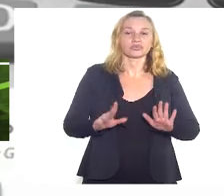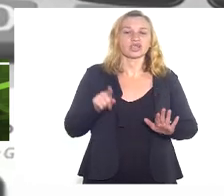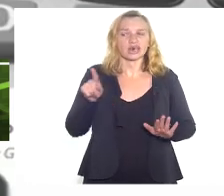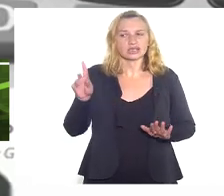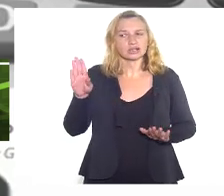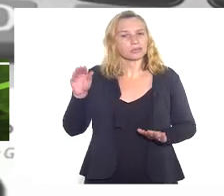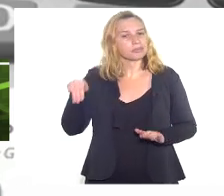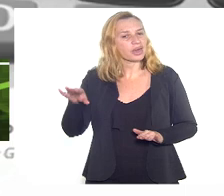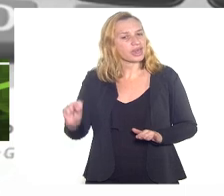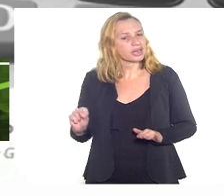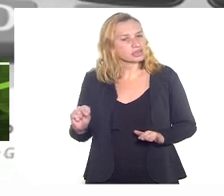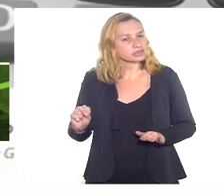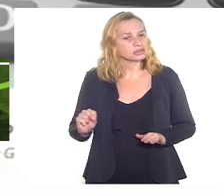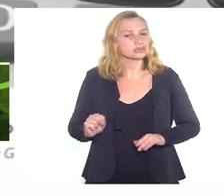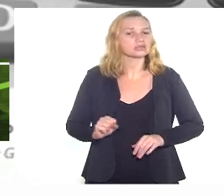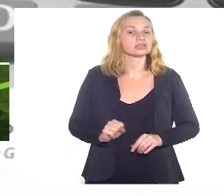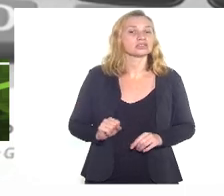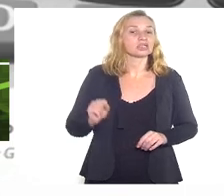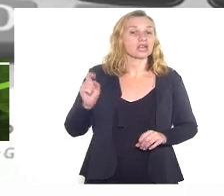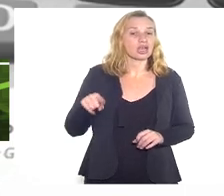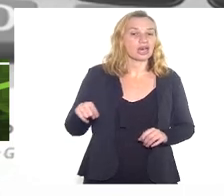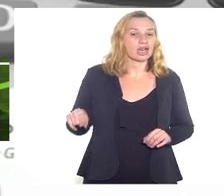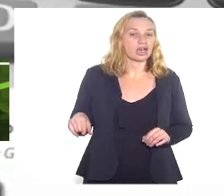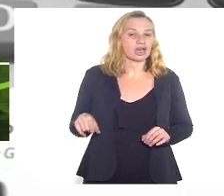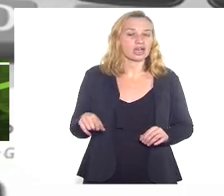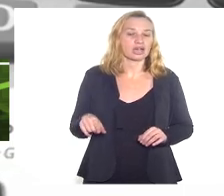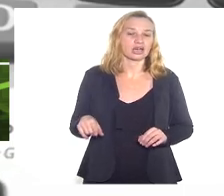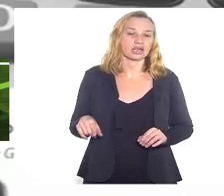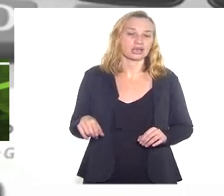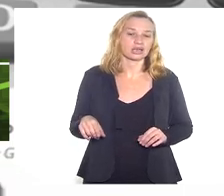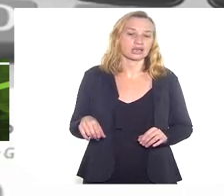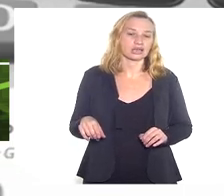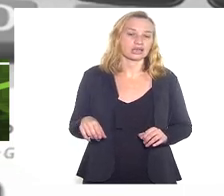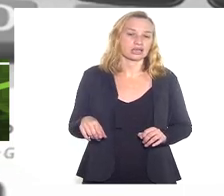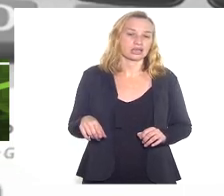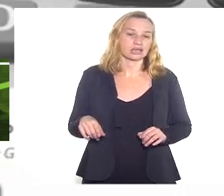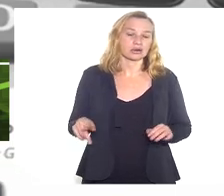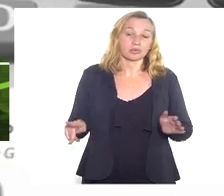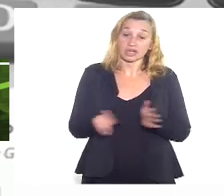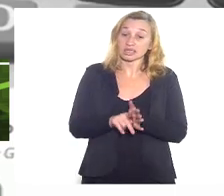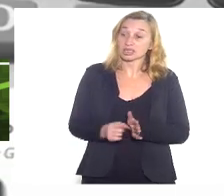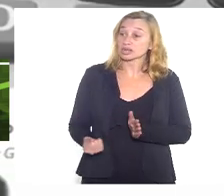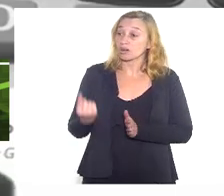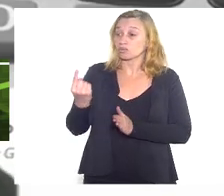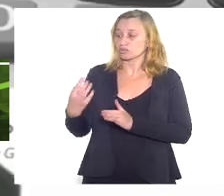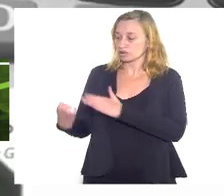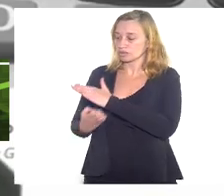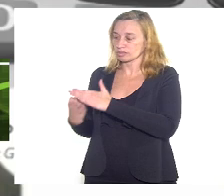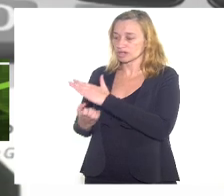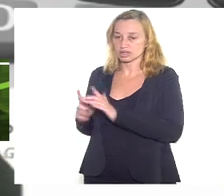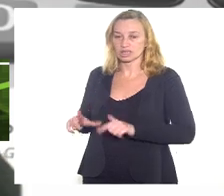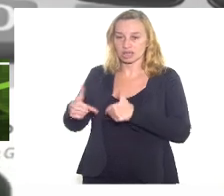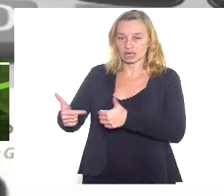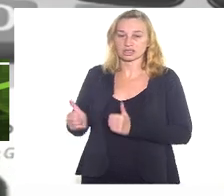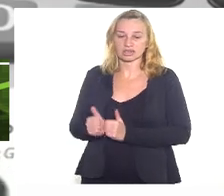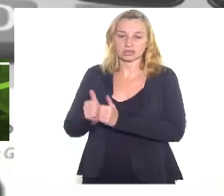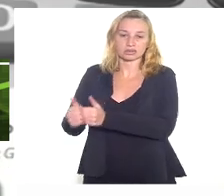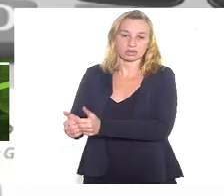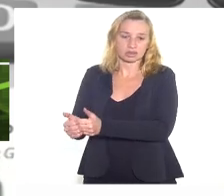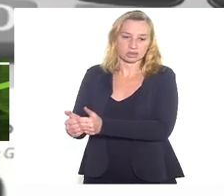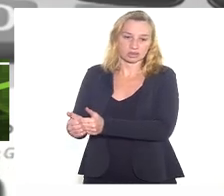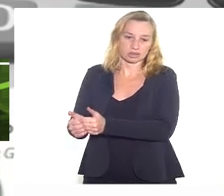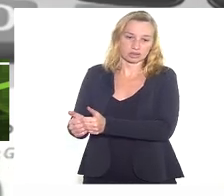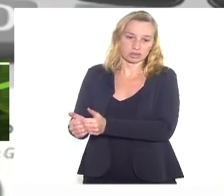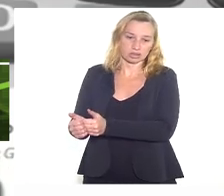bem ele é de titularidade de uma empresa que atua no segmento de afretamento